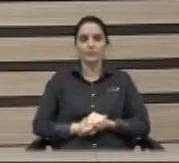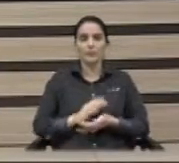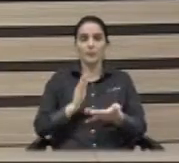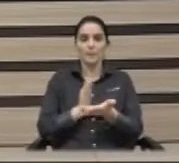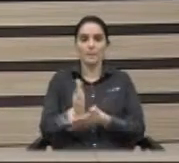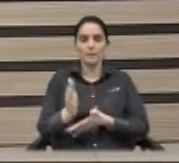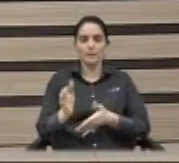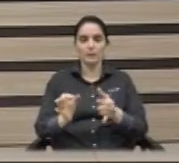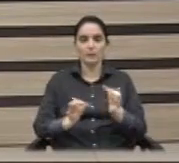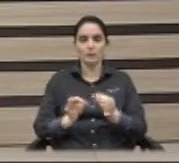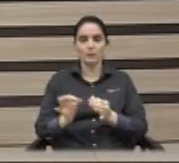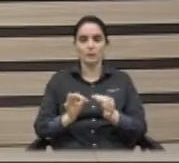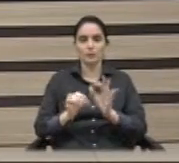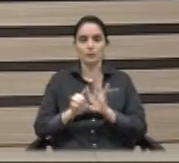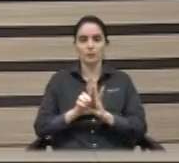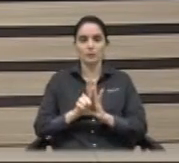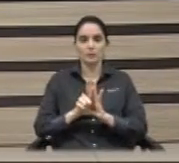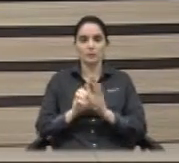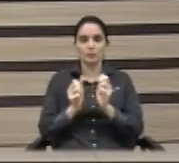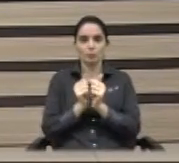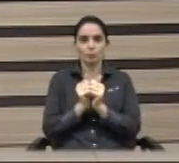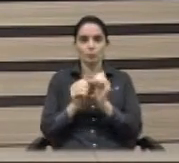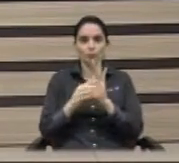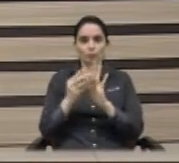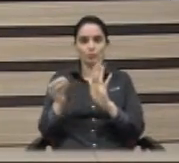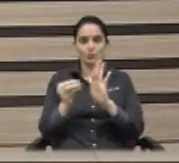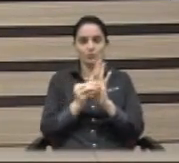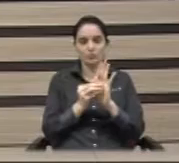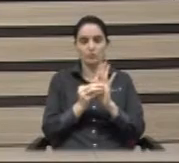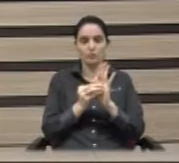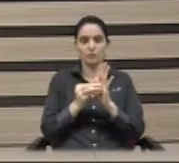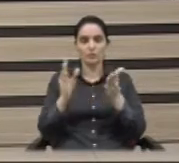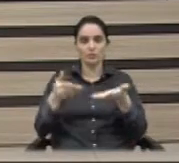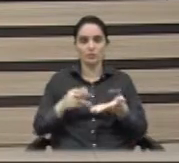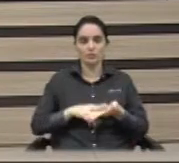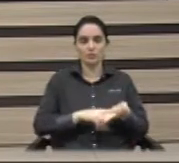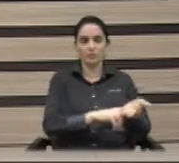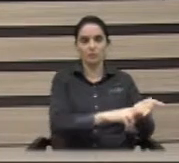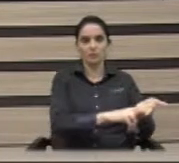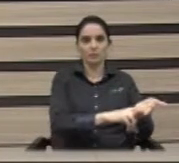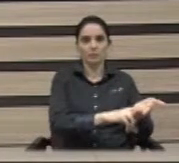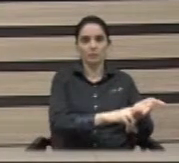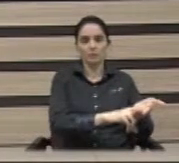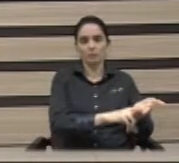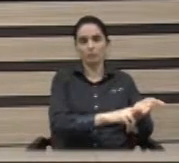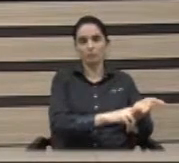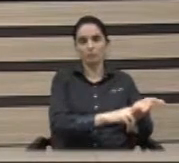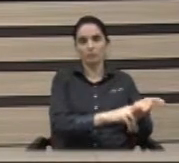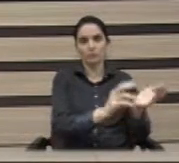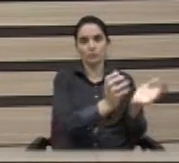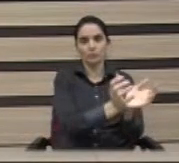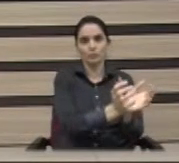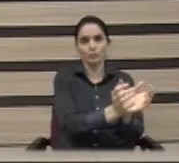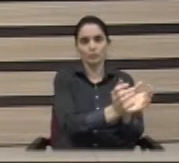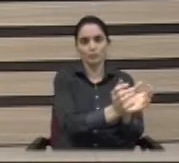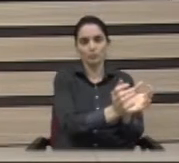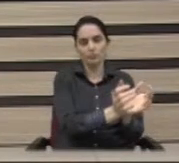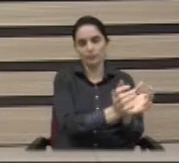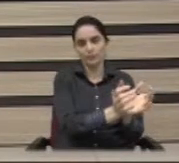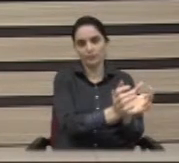Está aprovado o projeto com as emendas e agora encaminhe-se à Comissão de